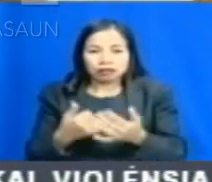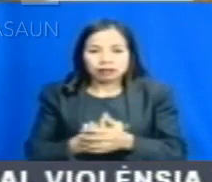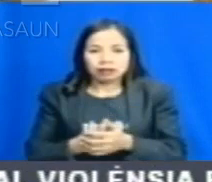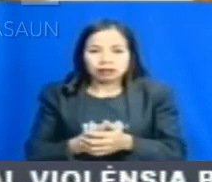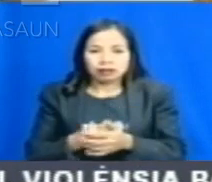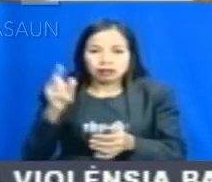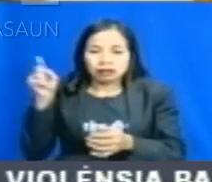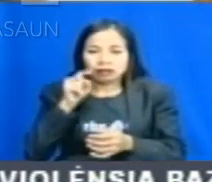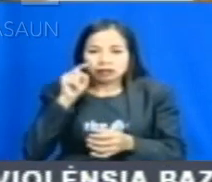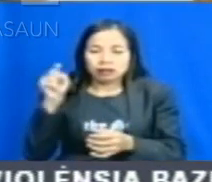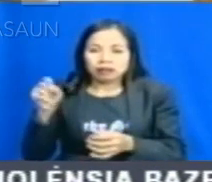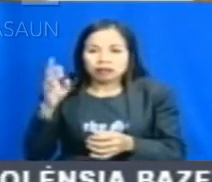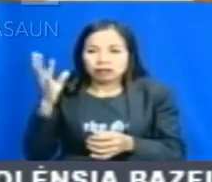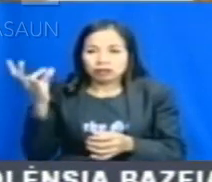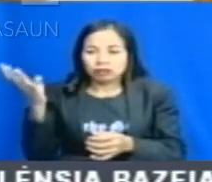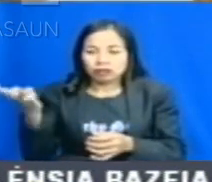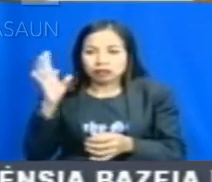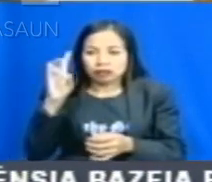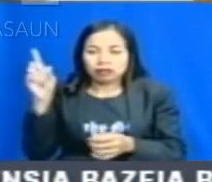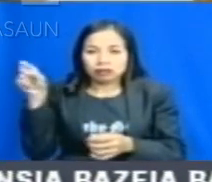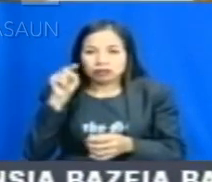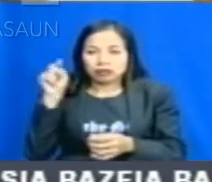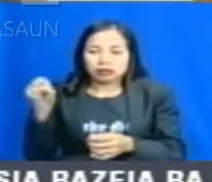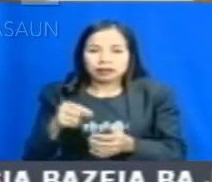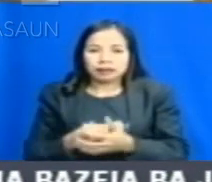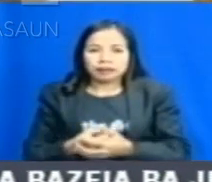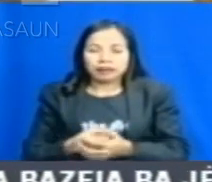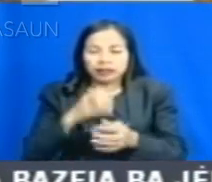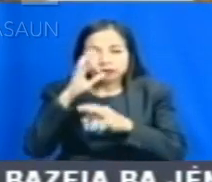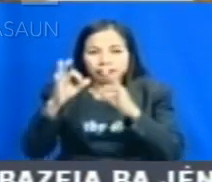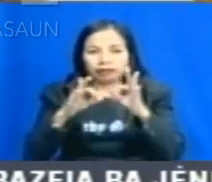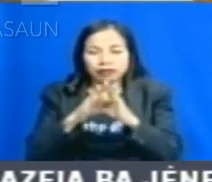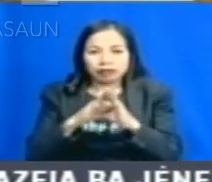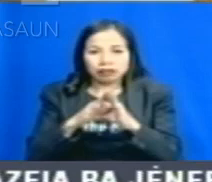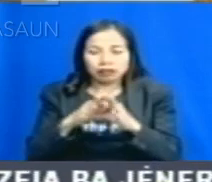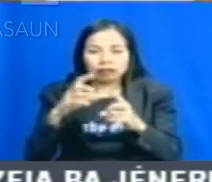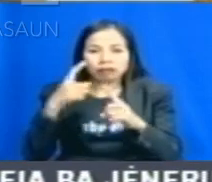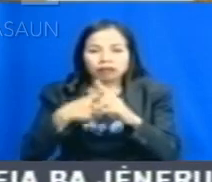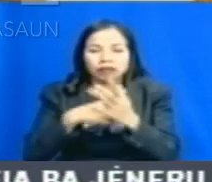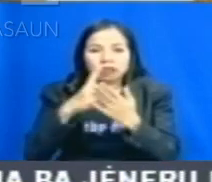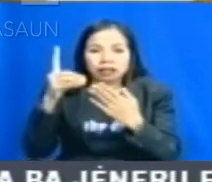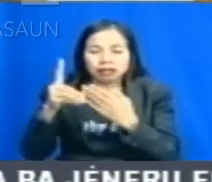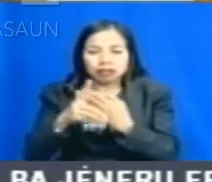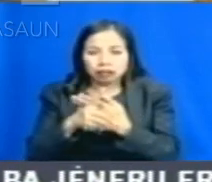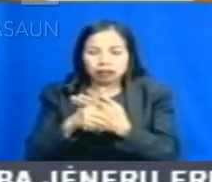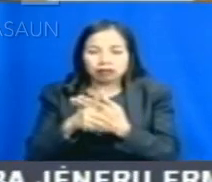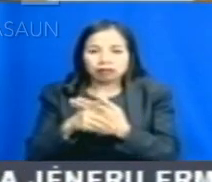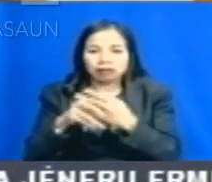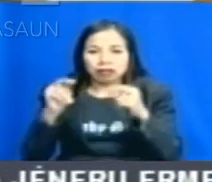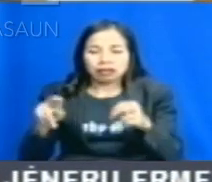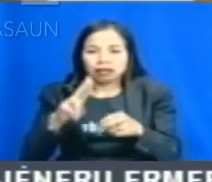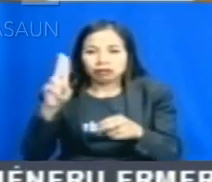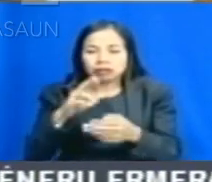atinzio na ba ya 47% garantia o antes do dezembro